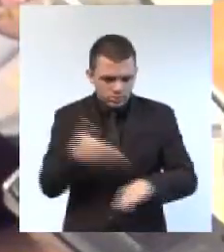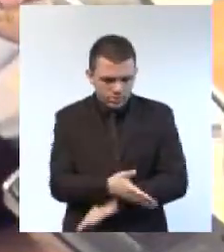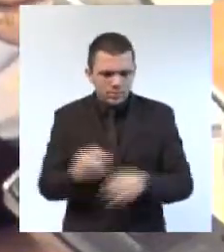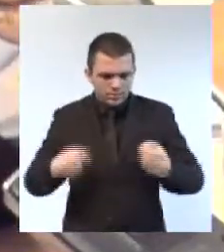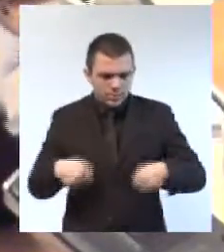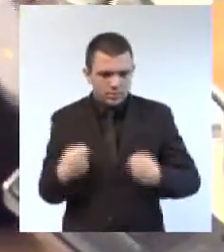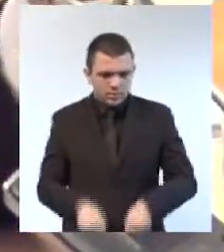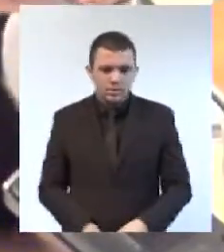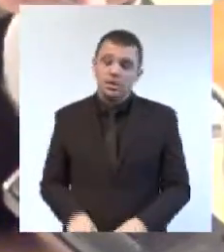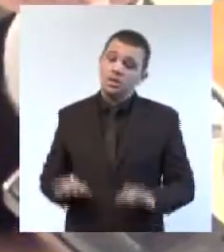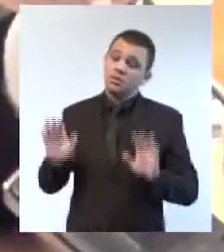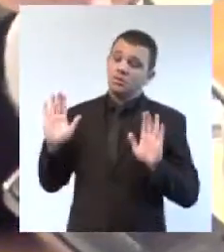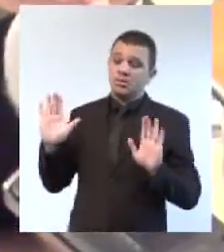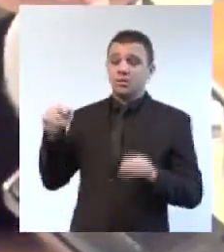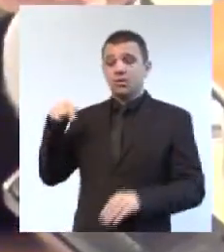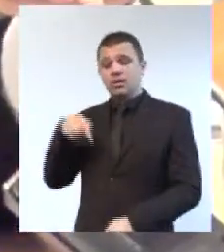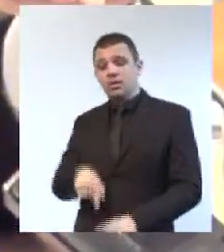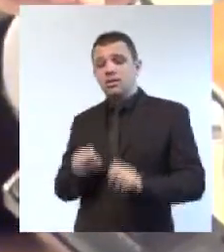requerimento.